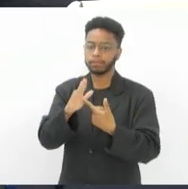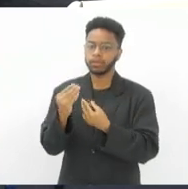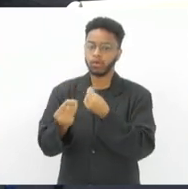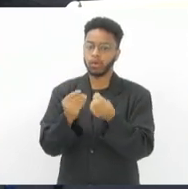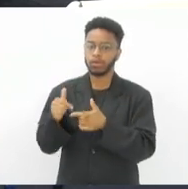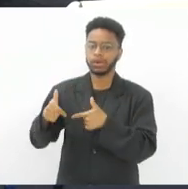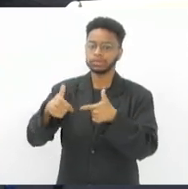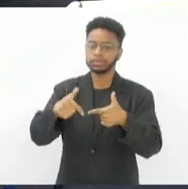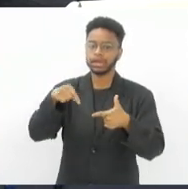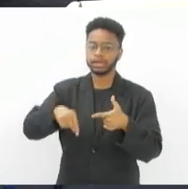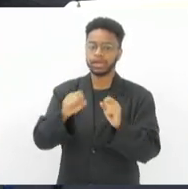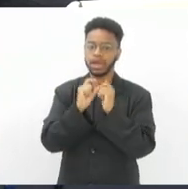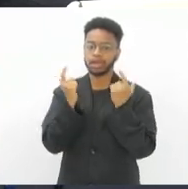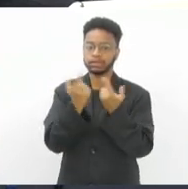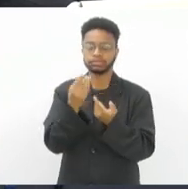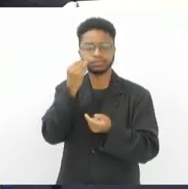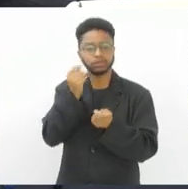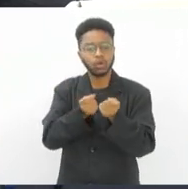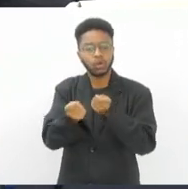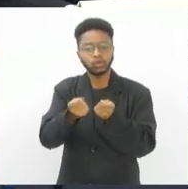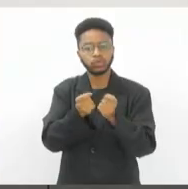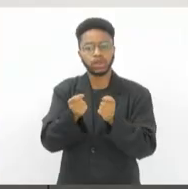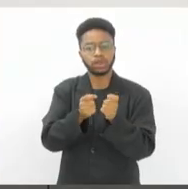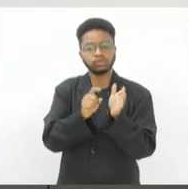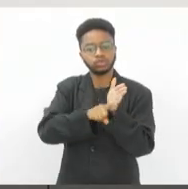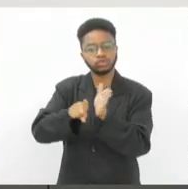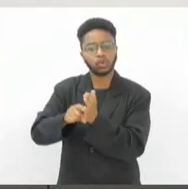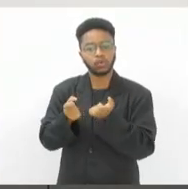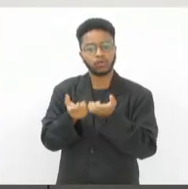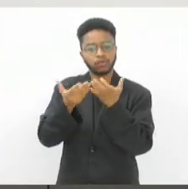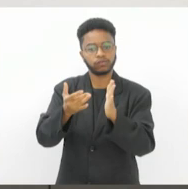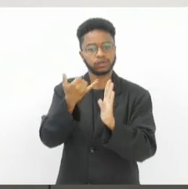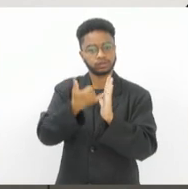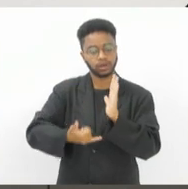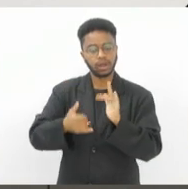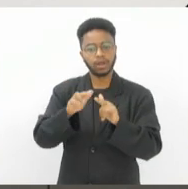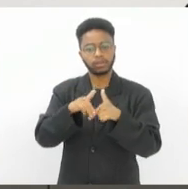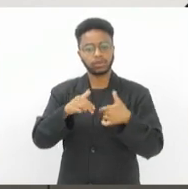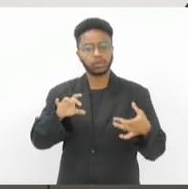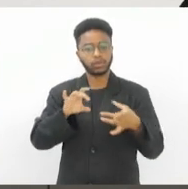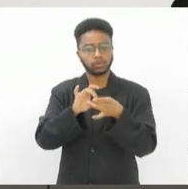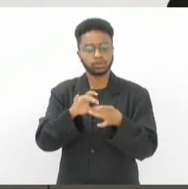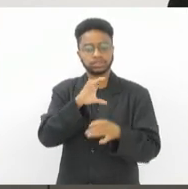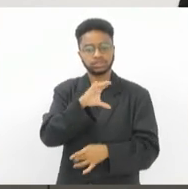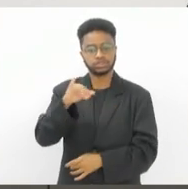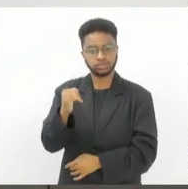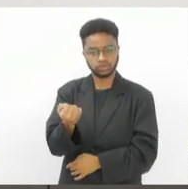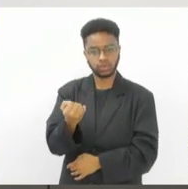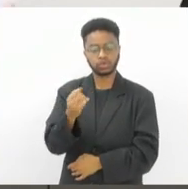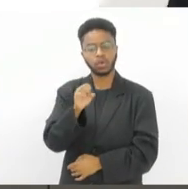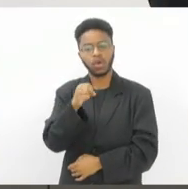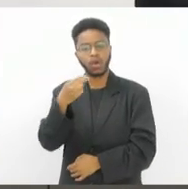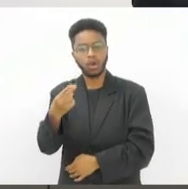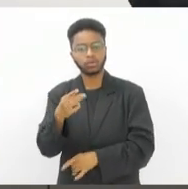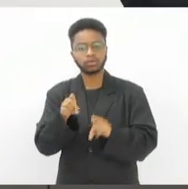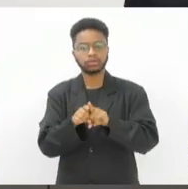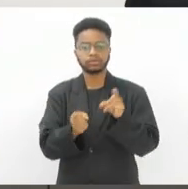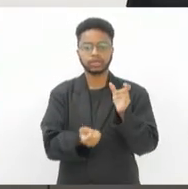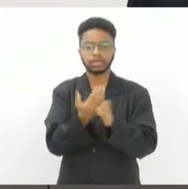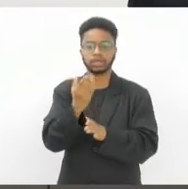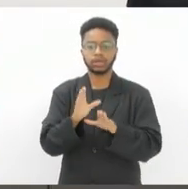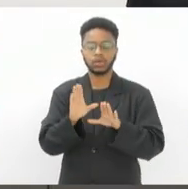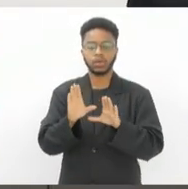Parlamento Fluminense no controle dos benefícios fiscais, seja através da Comissão de Constituição e Justiça ou pela criação do